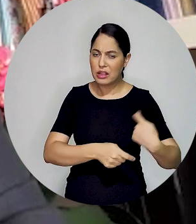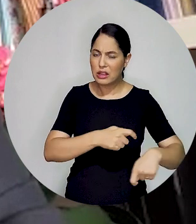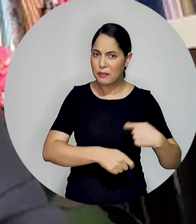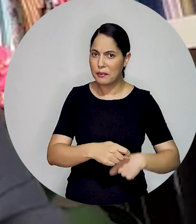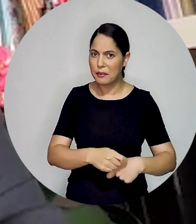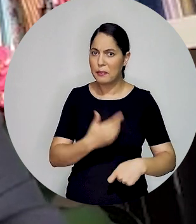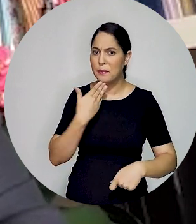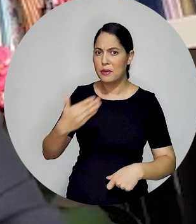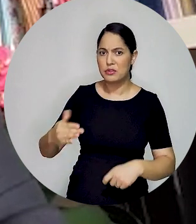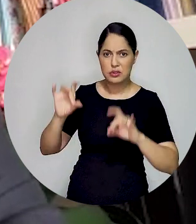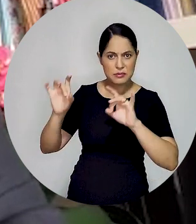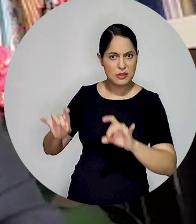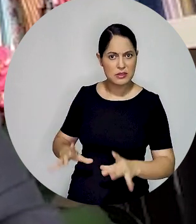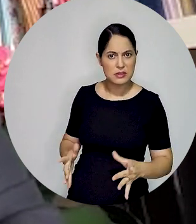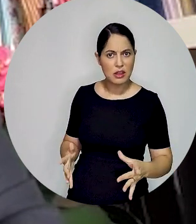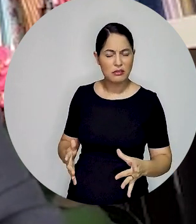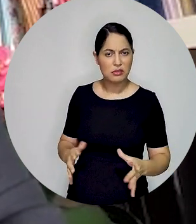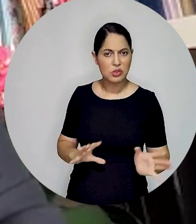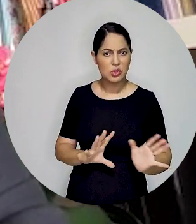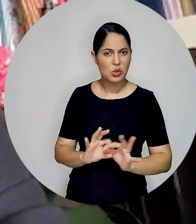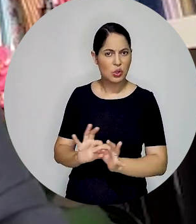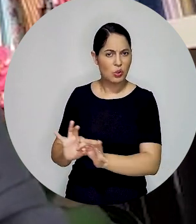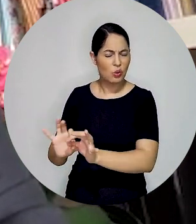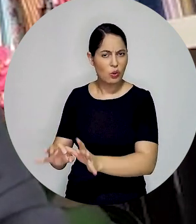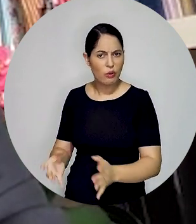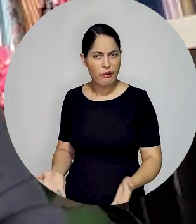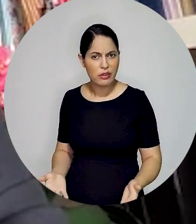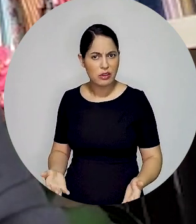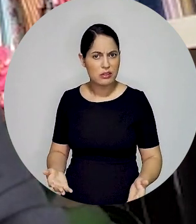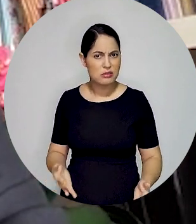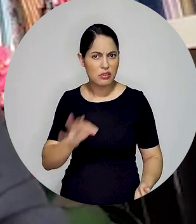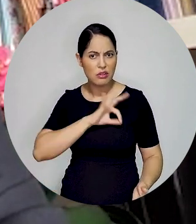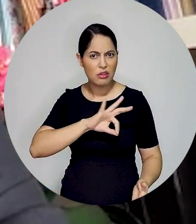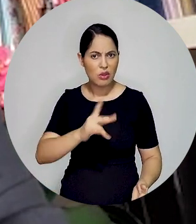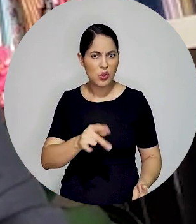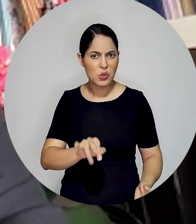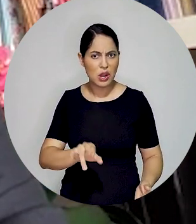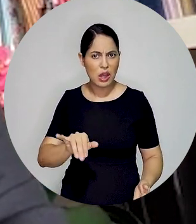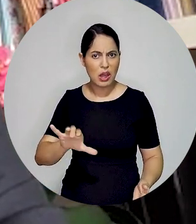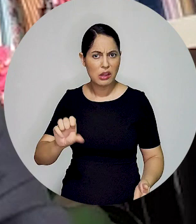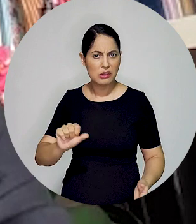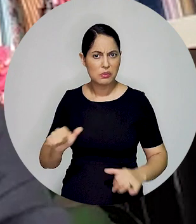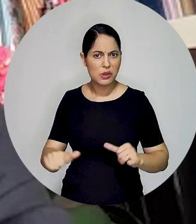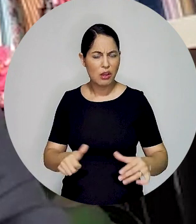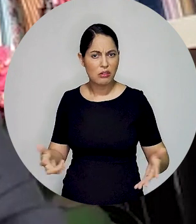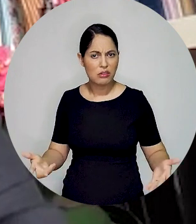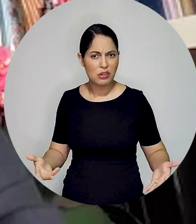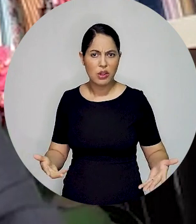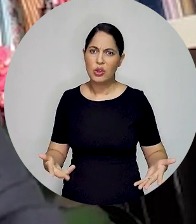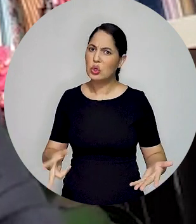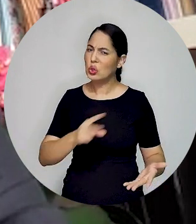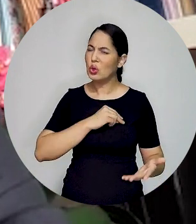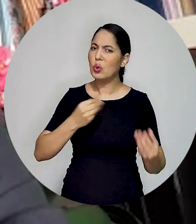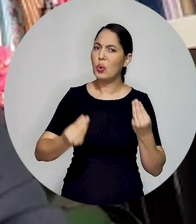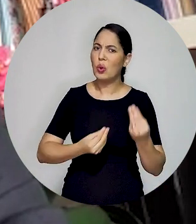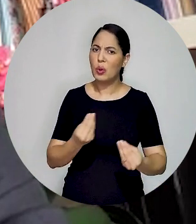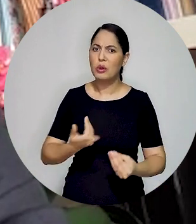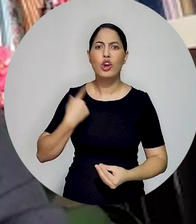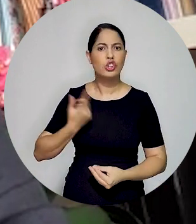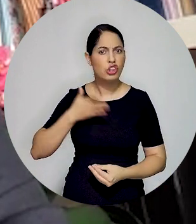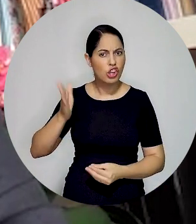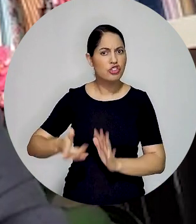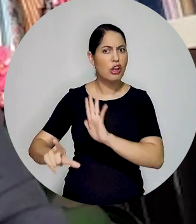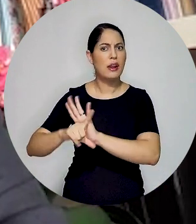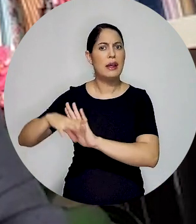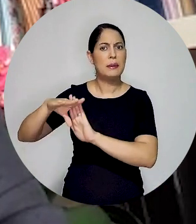extraordinário por parte da Fazenda Pública. Ora, se for ver todo o trabalho de construção legal, ou